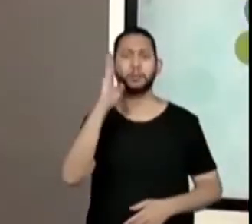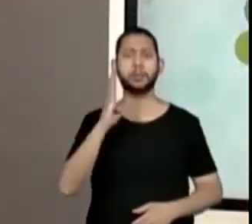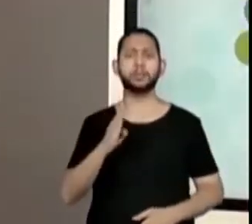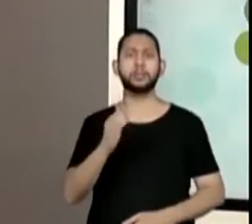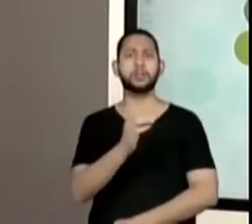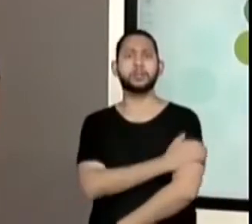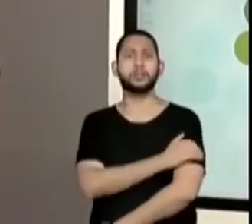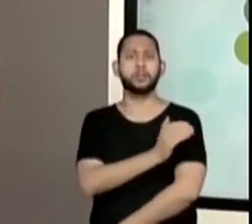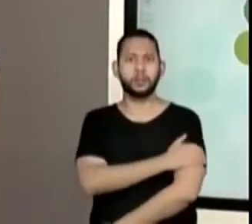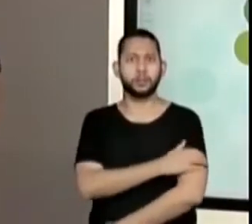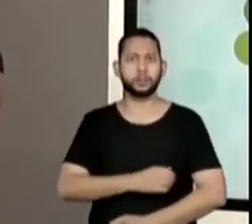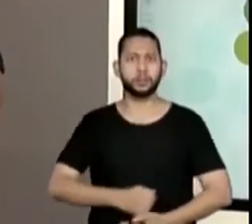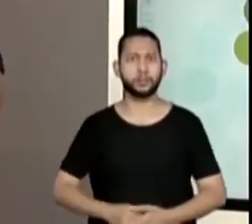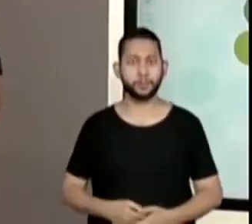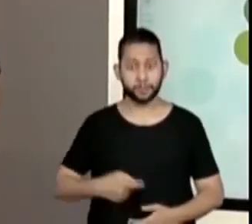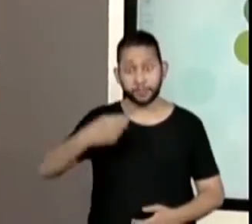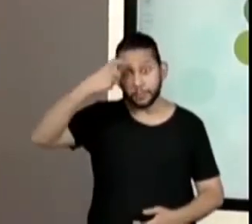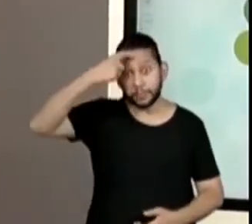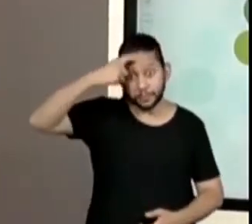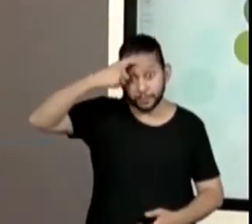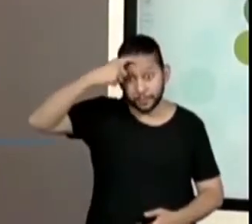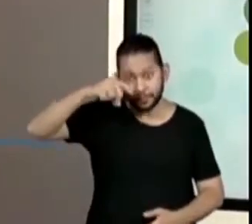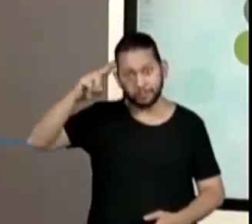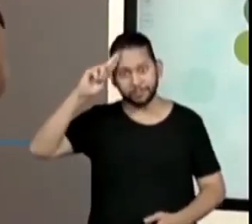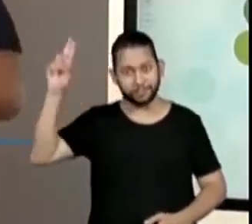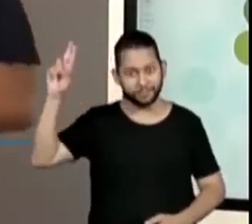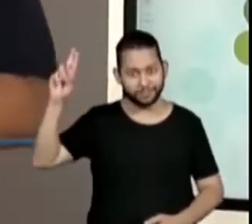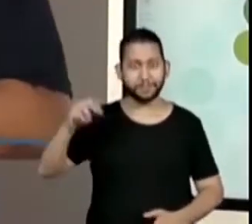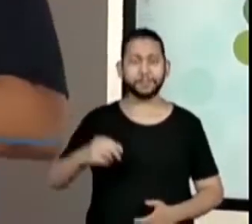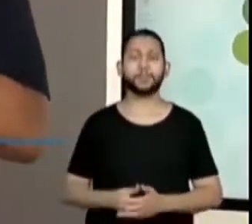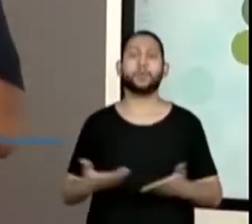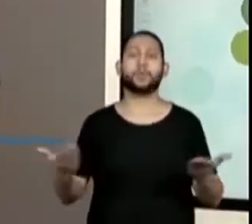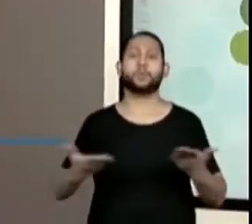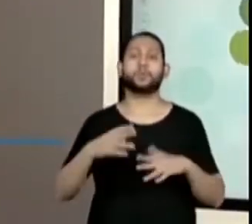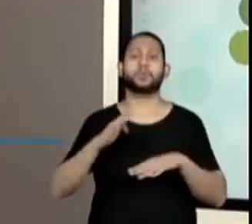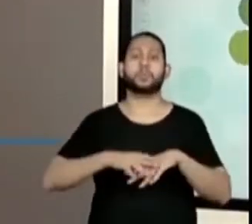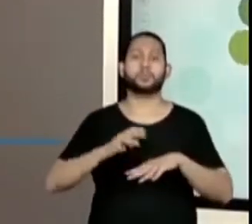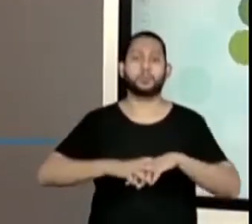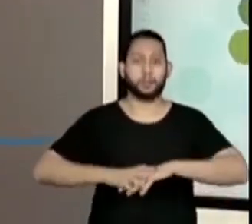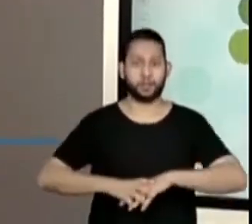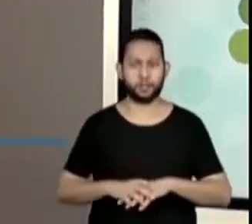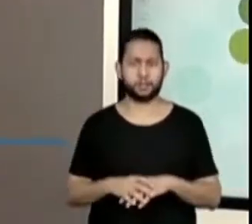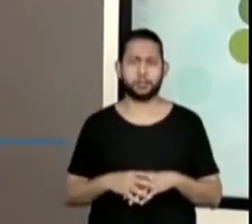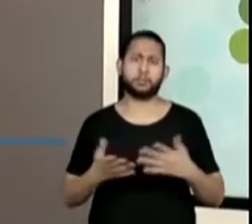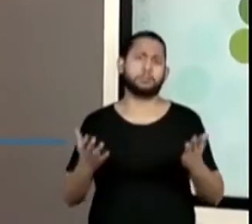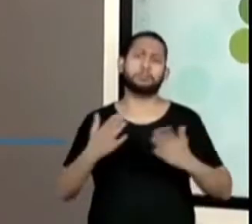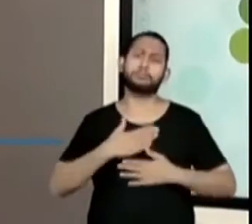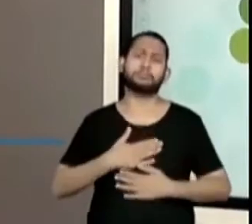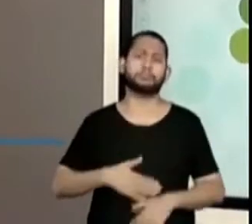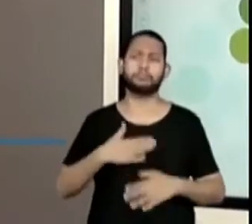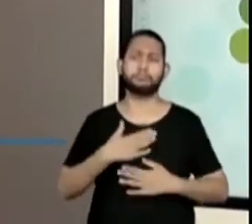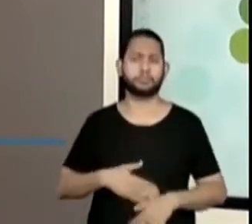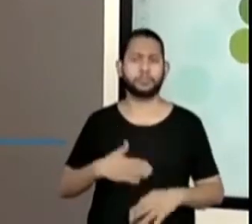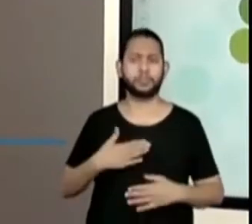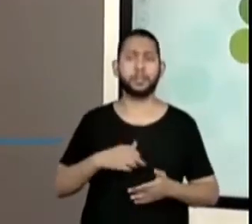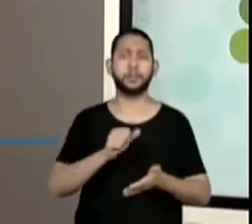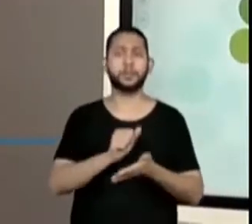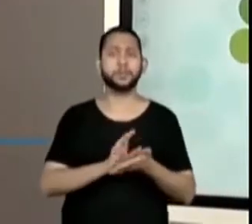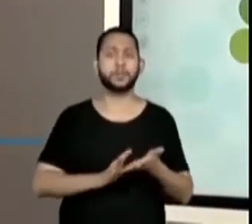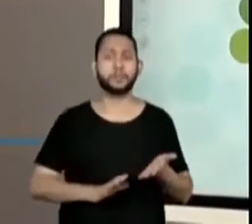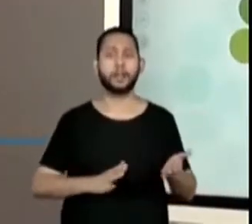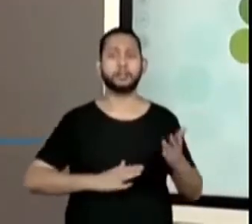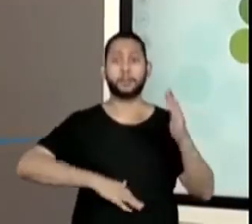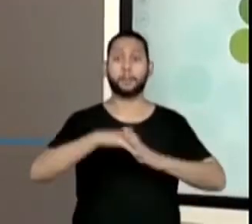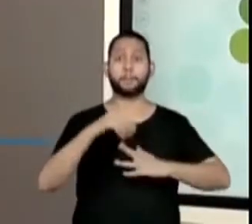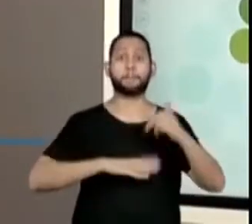uniforme. Turma, professor André Ramos, sempre às ordens. Atividade hoje de matemática, tá? Ela é bem tranquila. Vai ser uma atividade mão